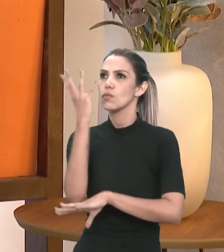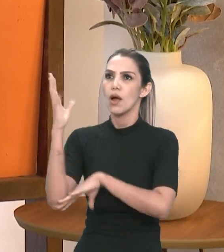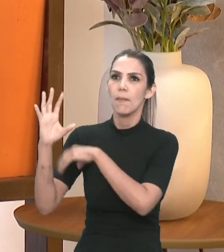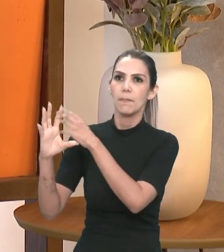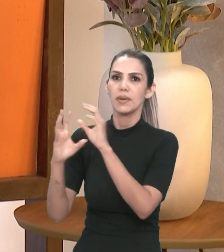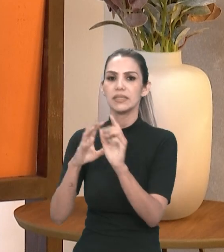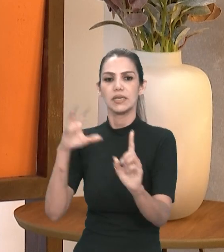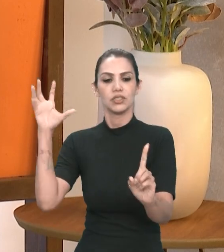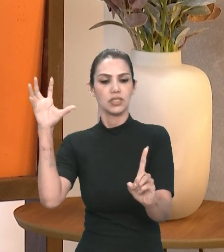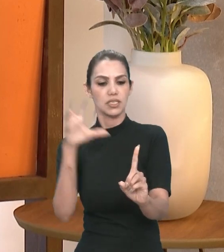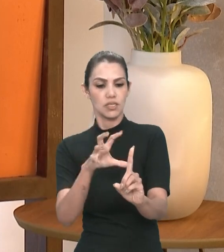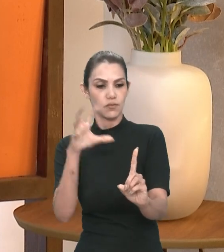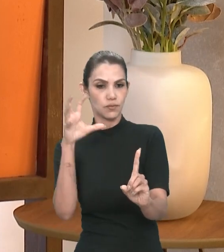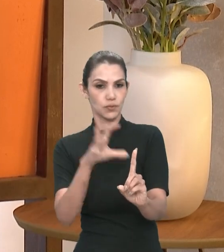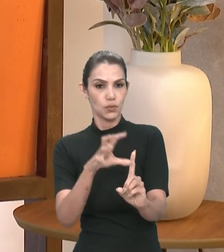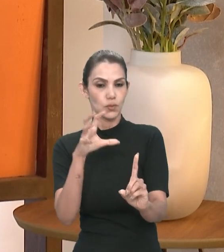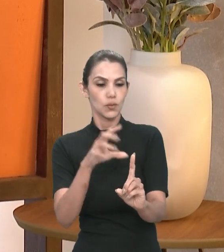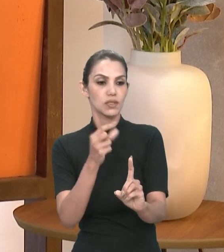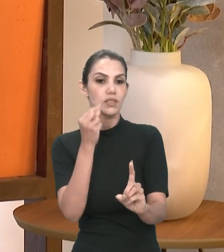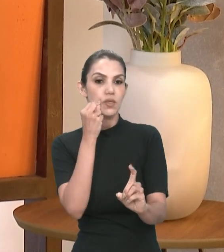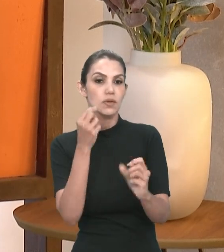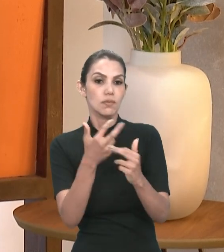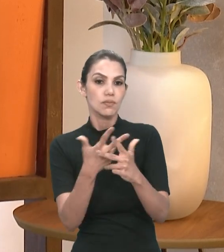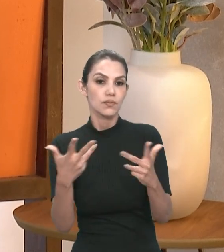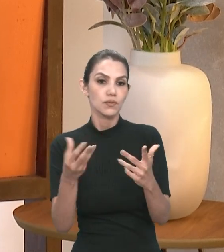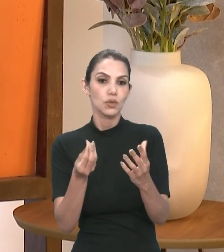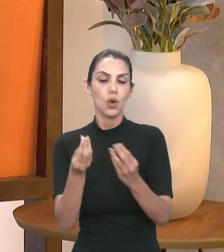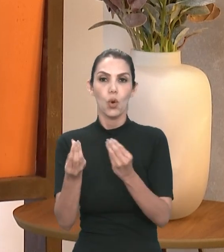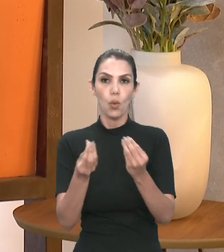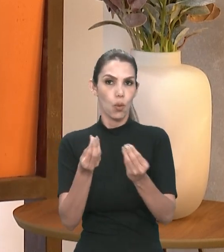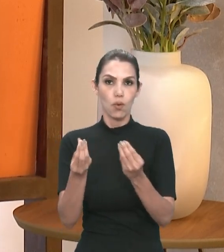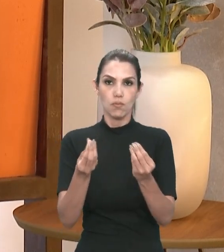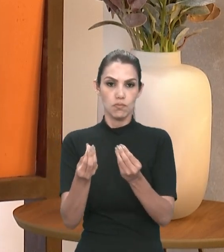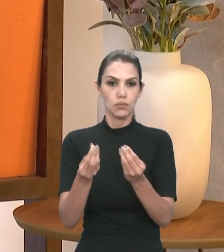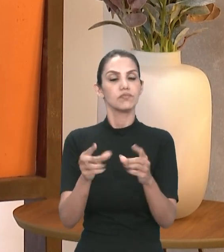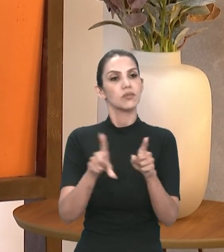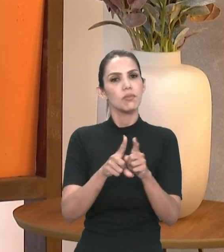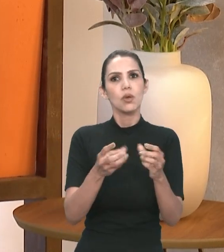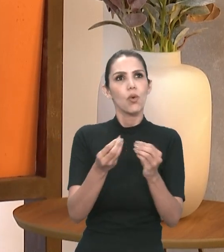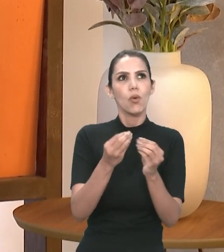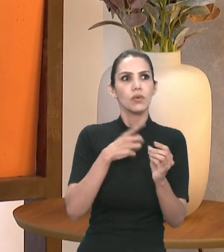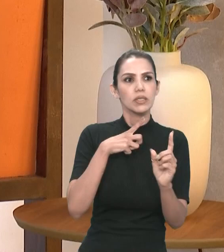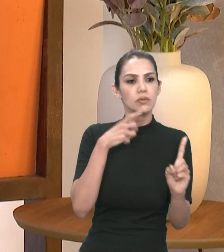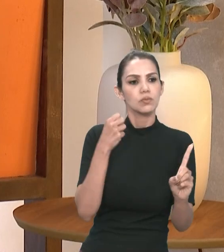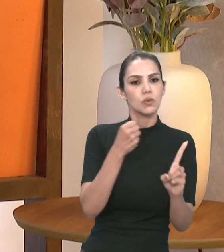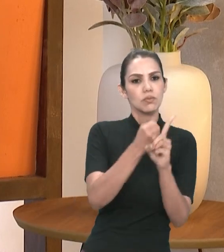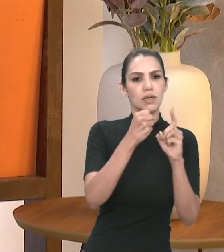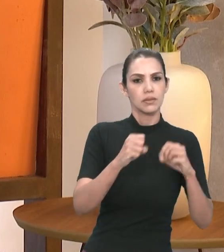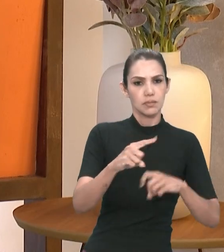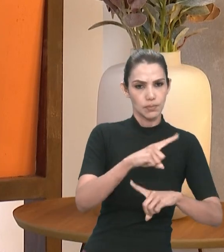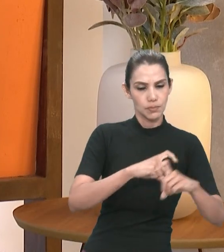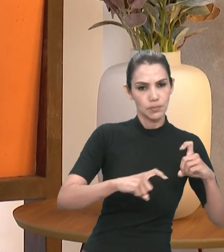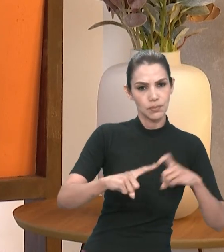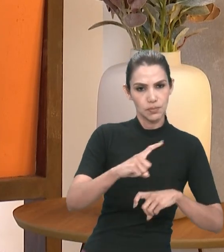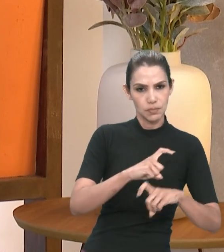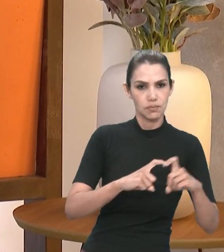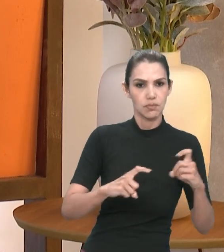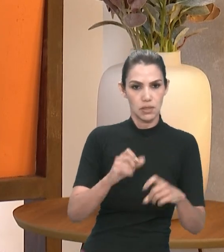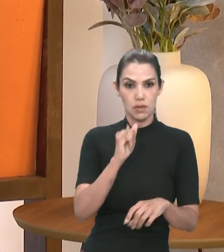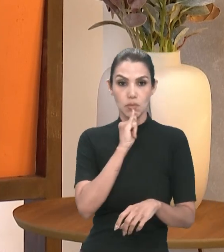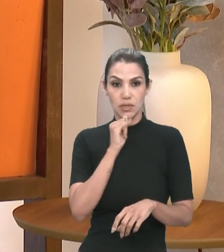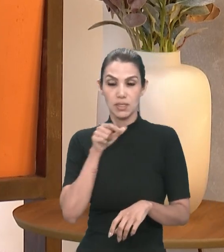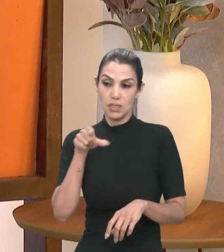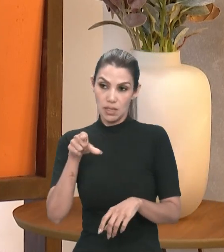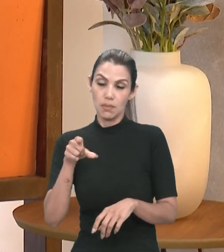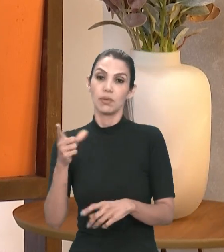os parasitas diretamente, afeta os parasitas indiretamente, porque os roedores, eles possuem o habitat que é a natureza,